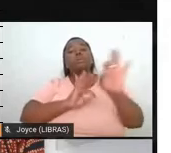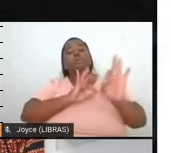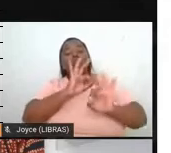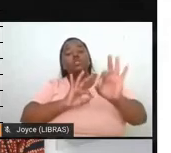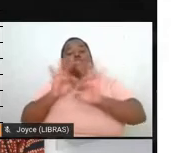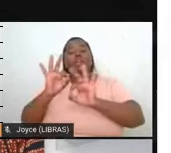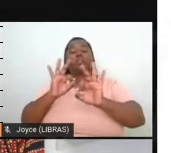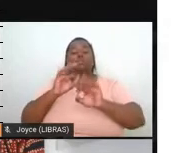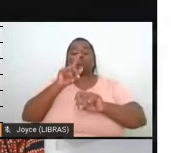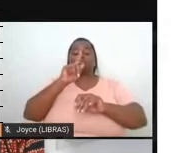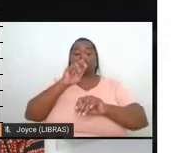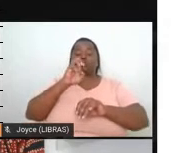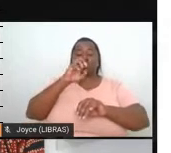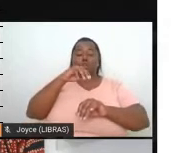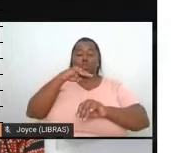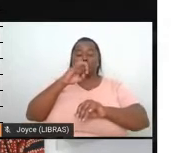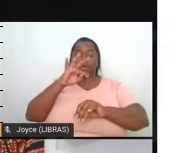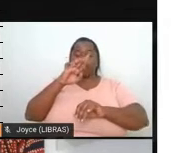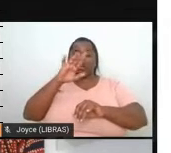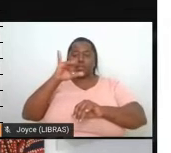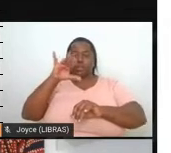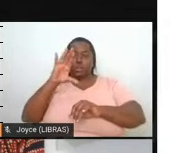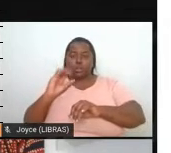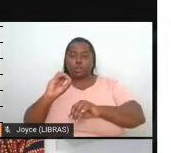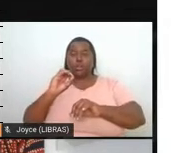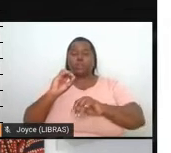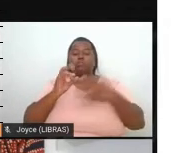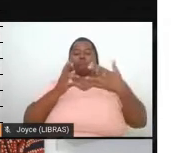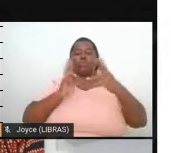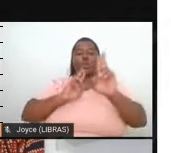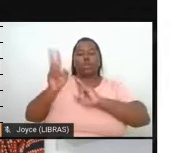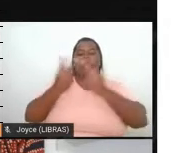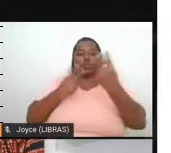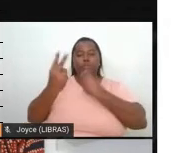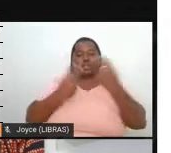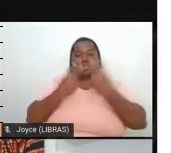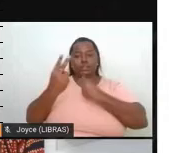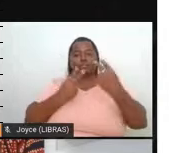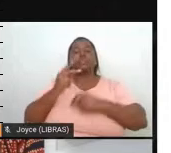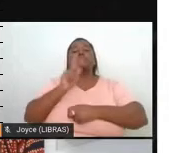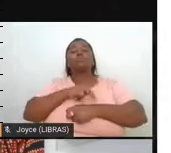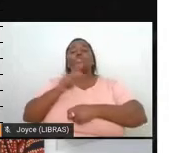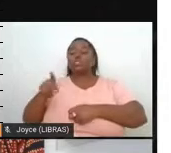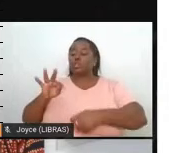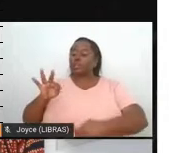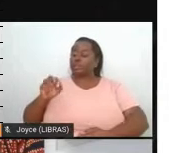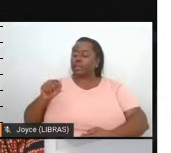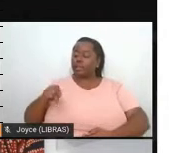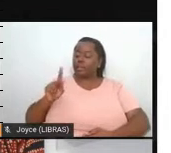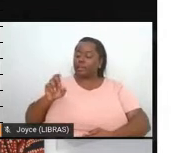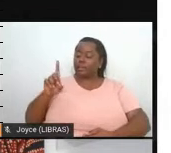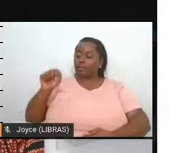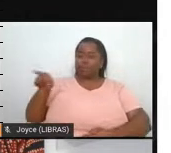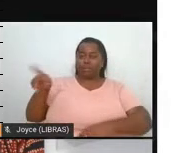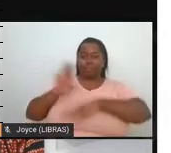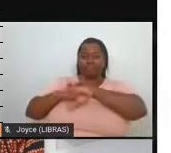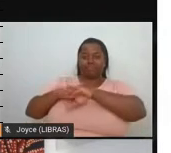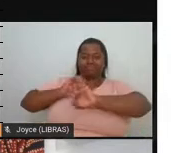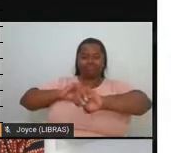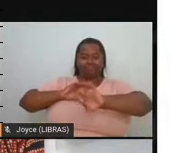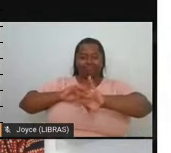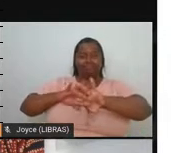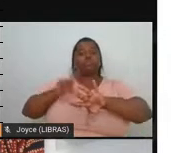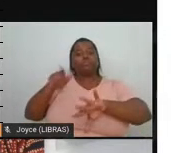de rodovias, que é o professor Marcelo Takeda que leciona, né? A gente colocou aqui um exemplo. Então, vejam, dá não só para